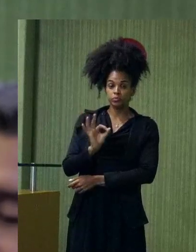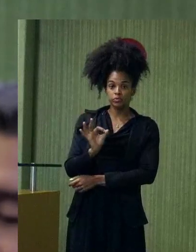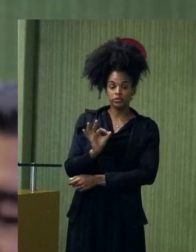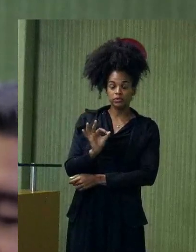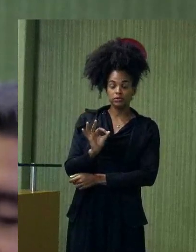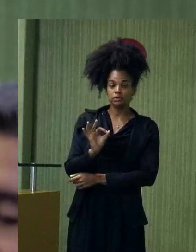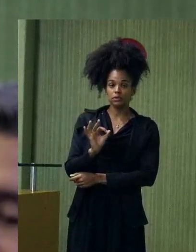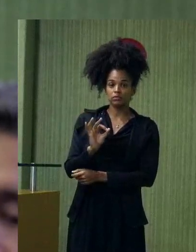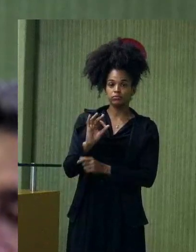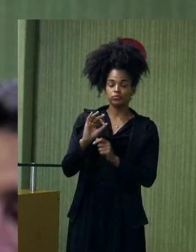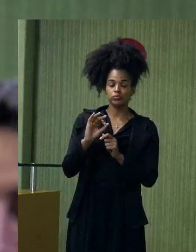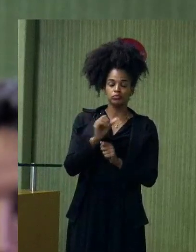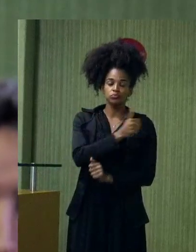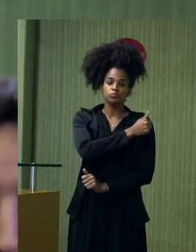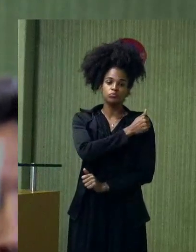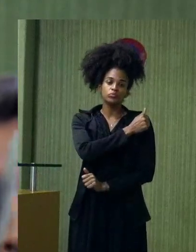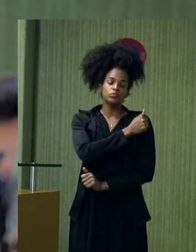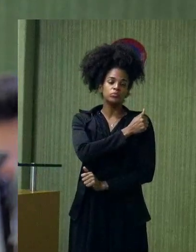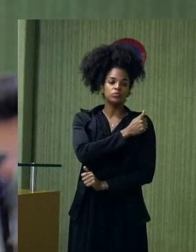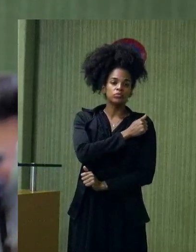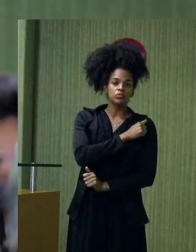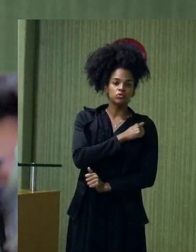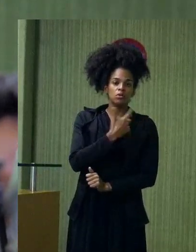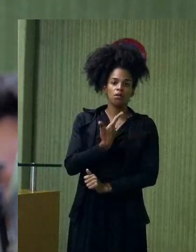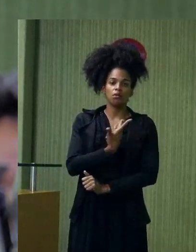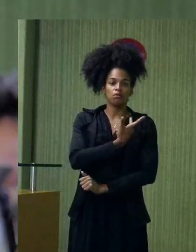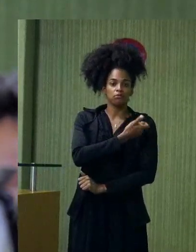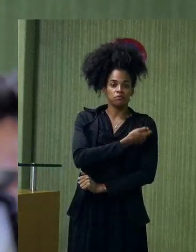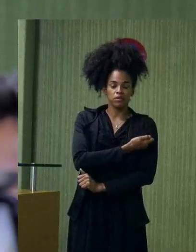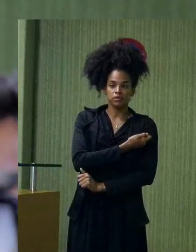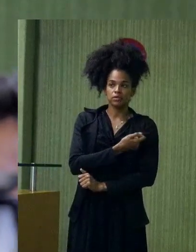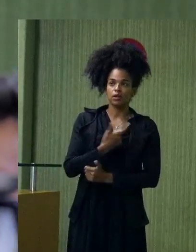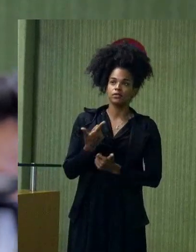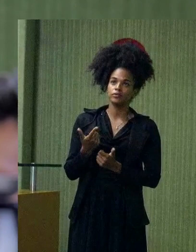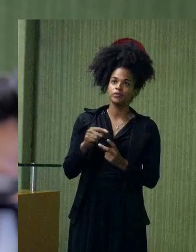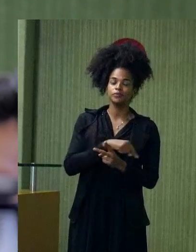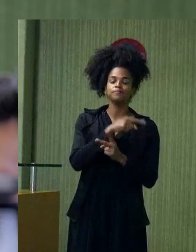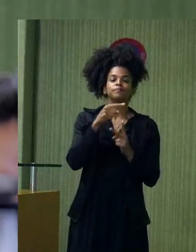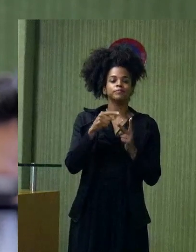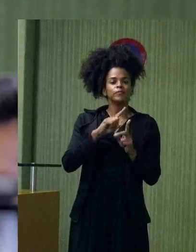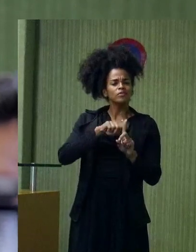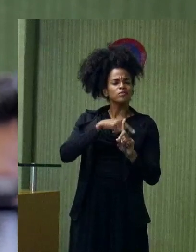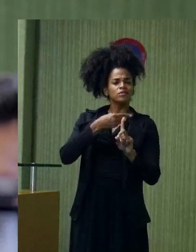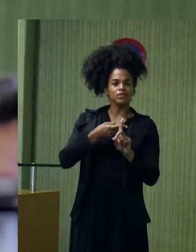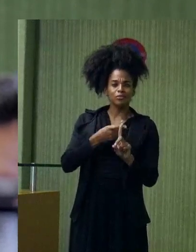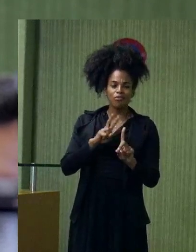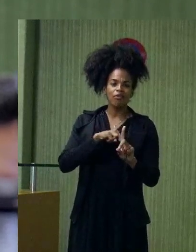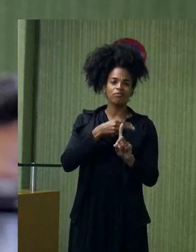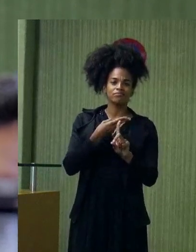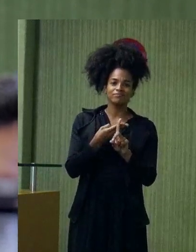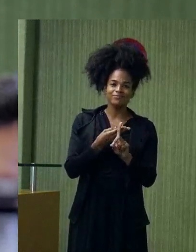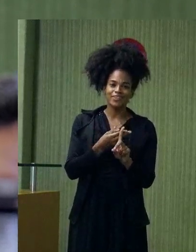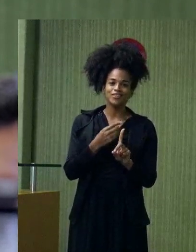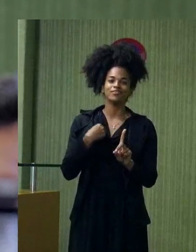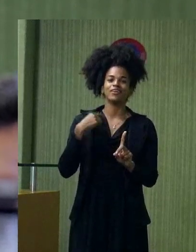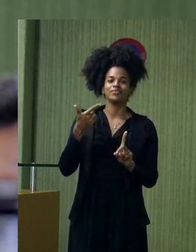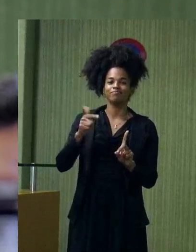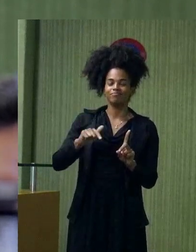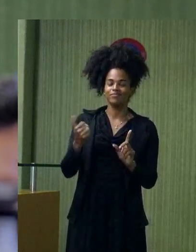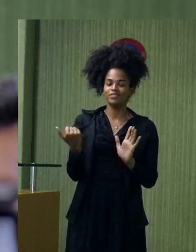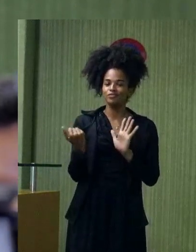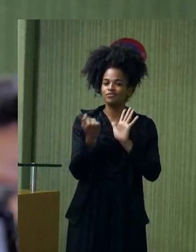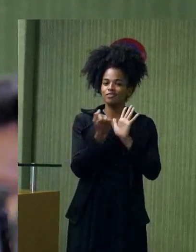PNI ela pela segunda vez vai ganhar agora a maioria das escolas rurais tá ganhando selo porque conseguem